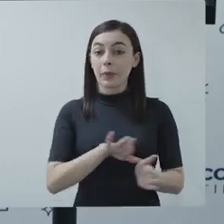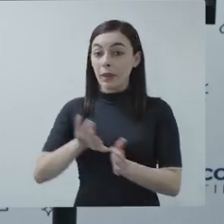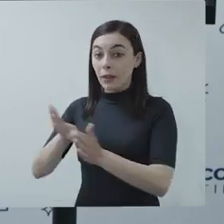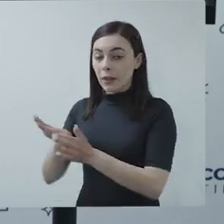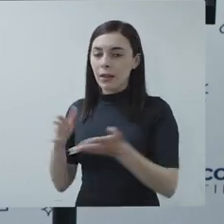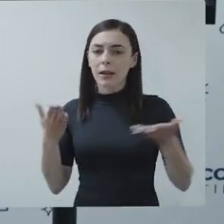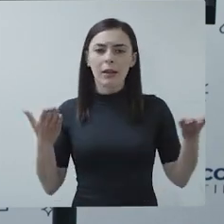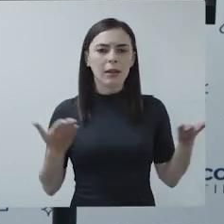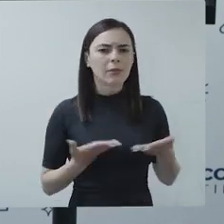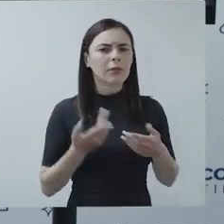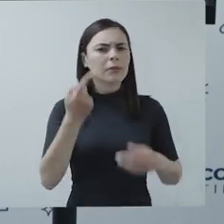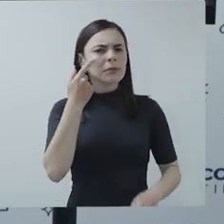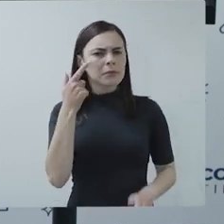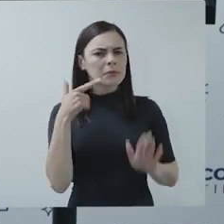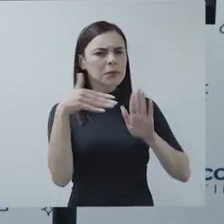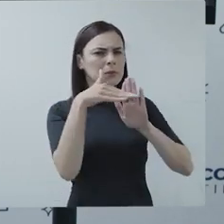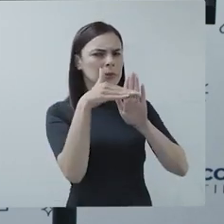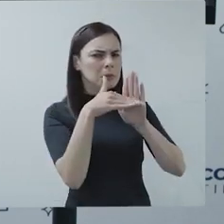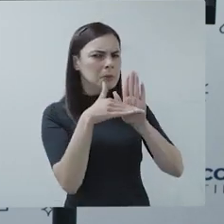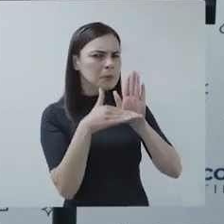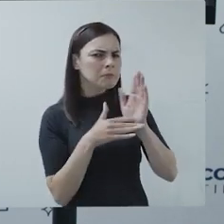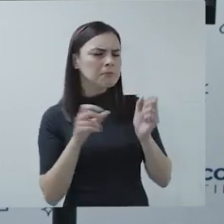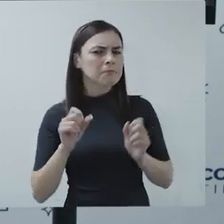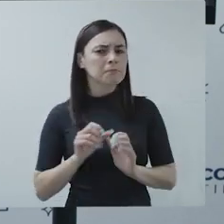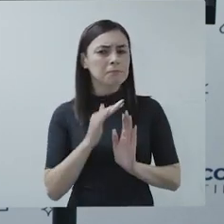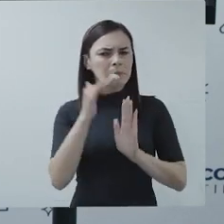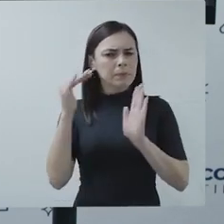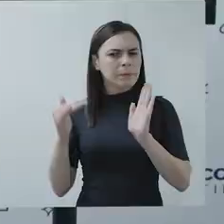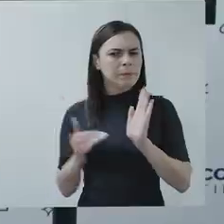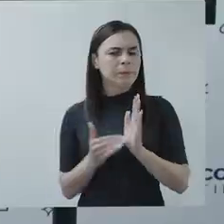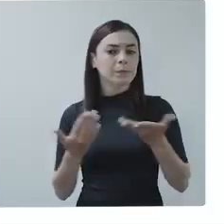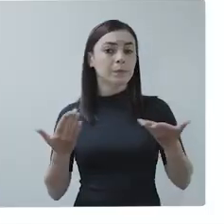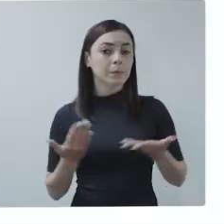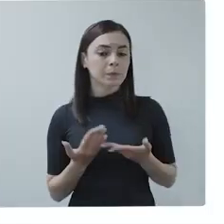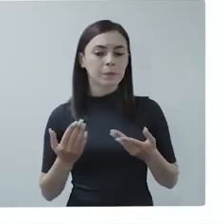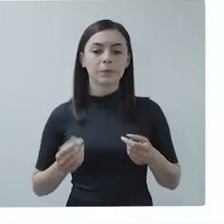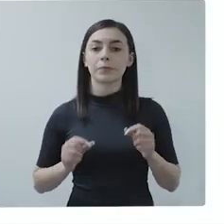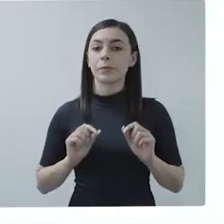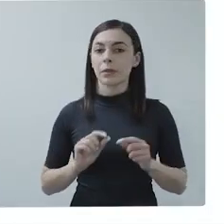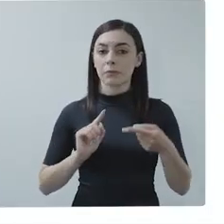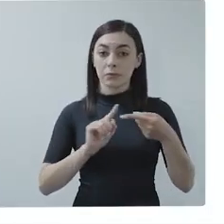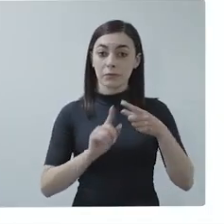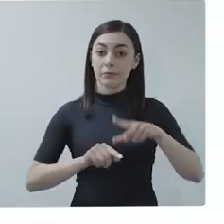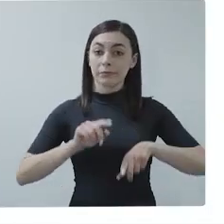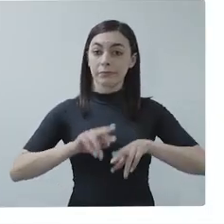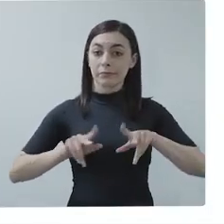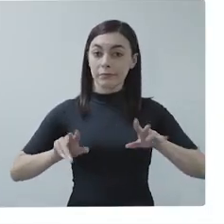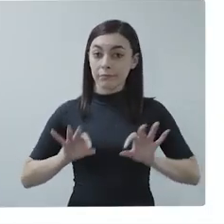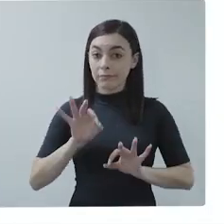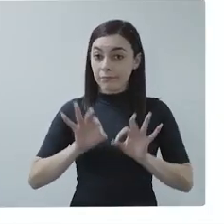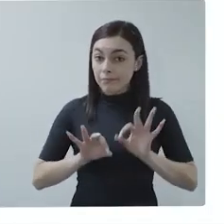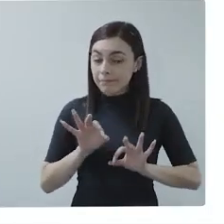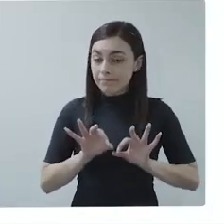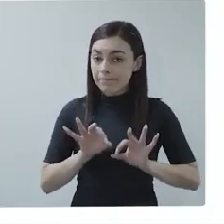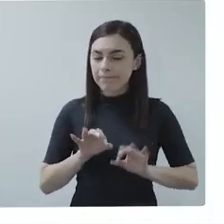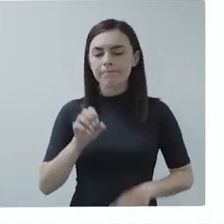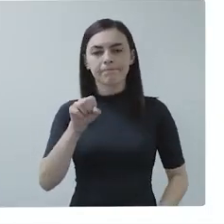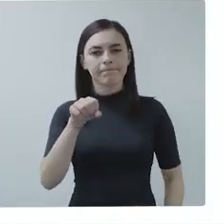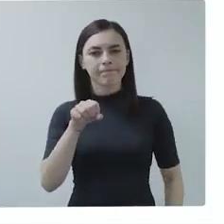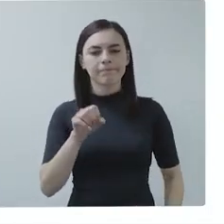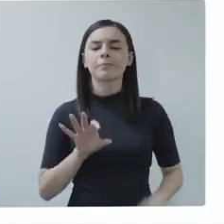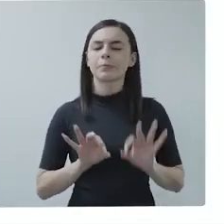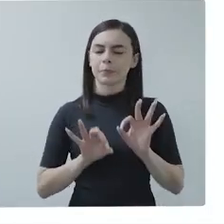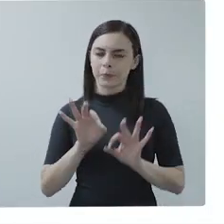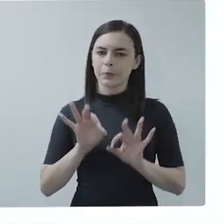Agora vamos ver se nós cumprimos com toda a nossa rotina da aula de hoje. Então, nós organizamos os nossos materiais?